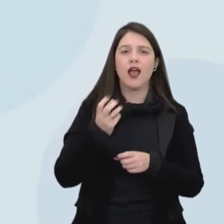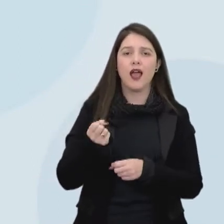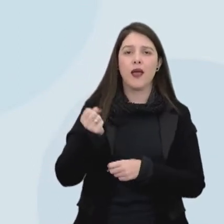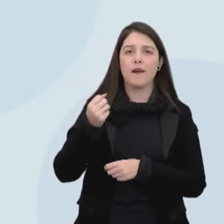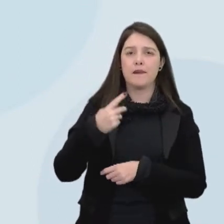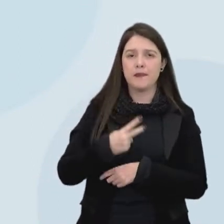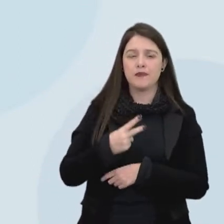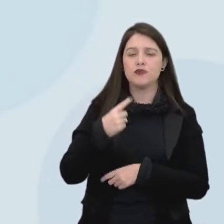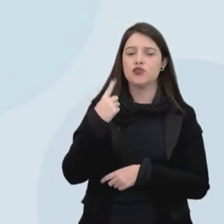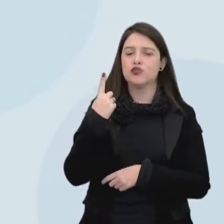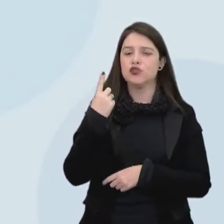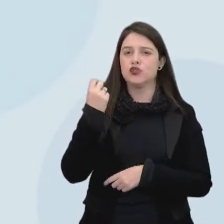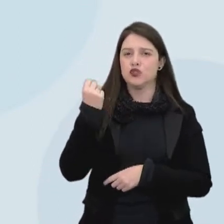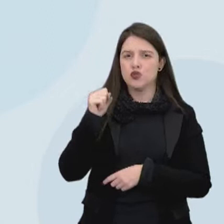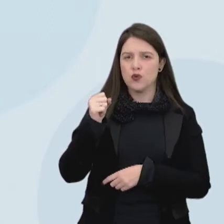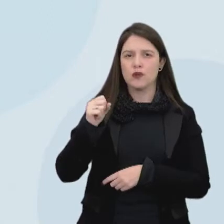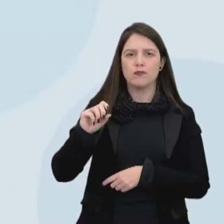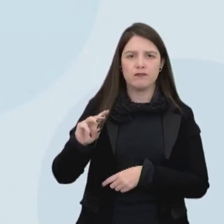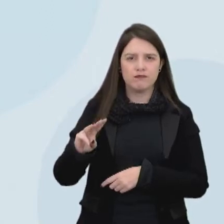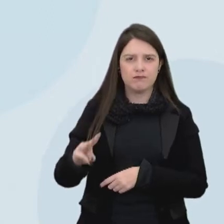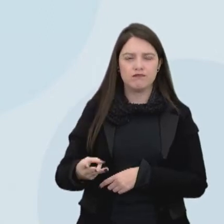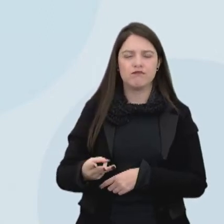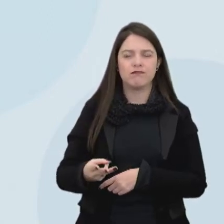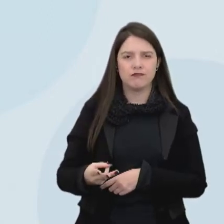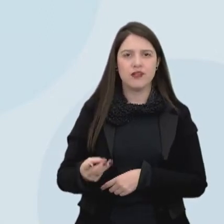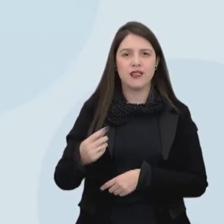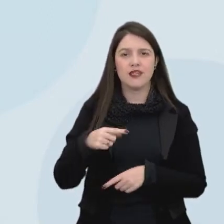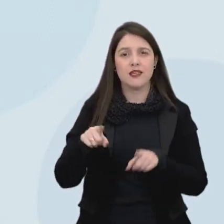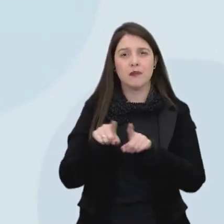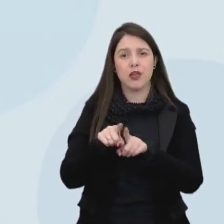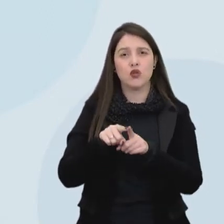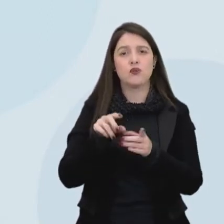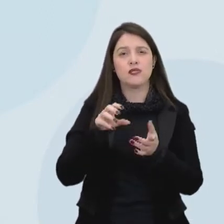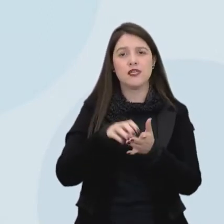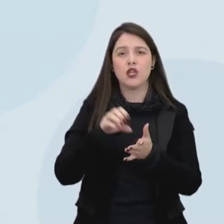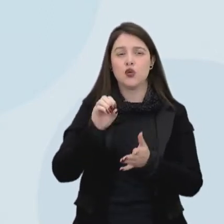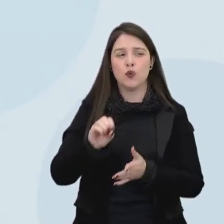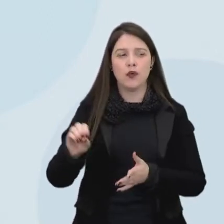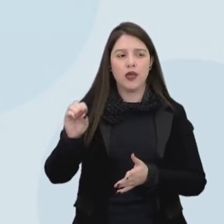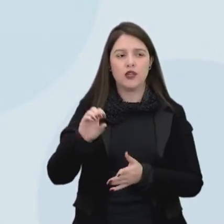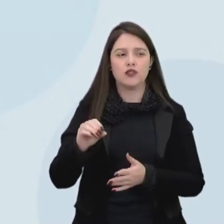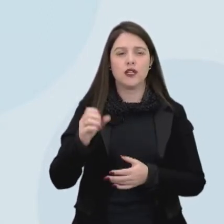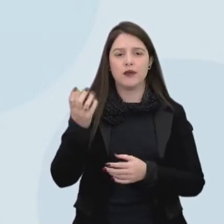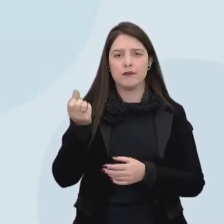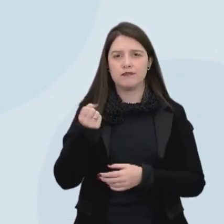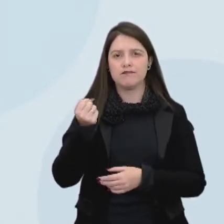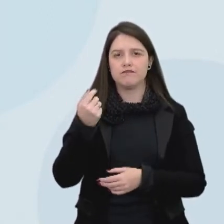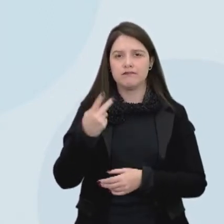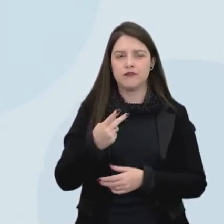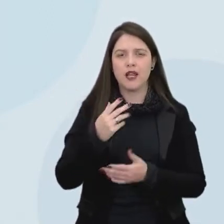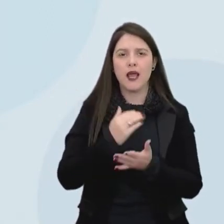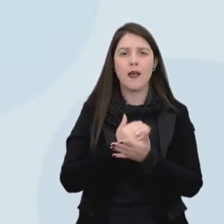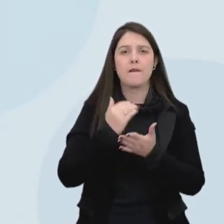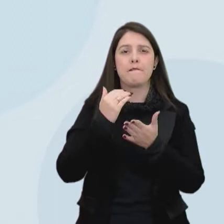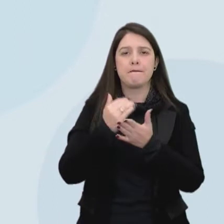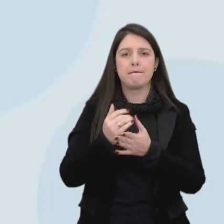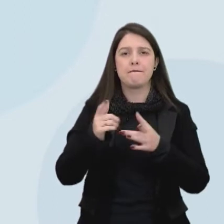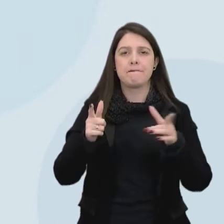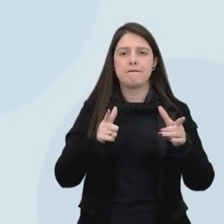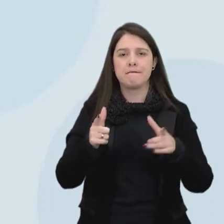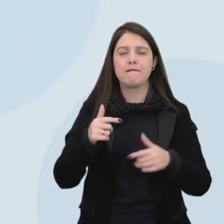com 18,3%. E no centro-oeste também a aposentadoria, né, temos aí na sua maior parte com